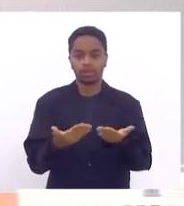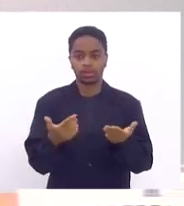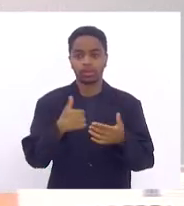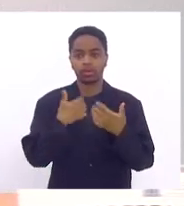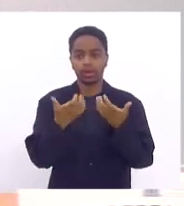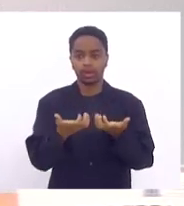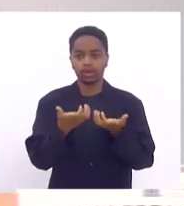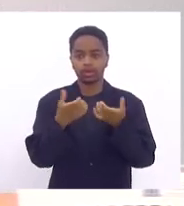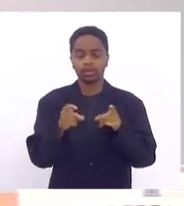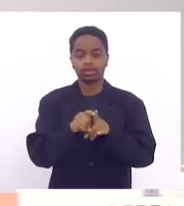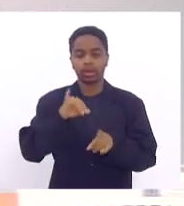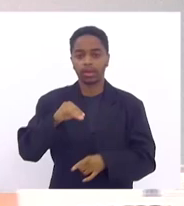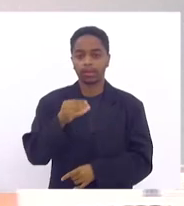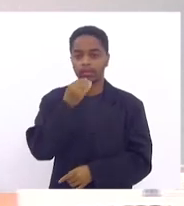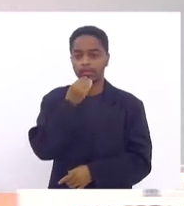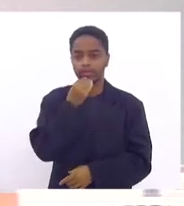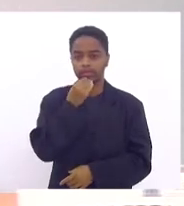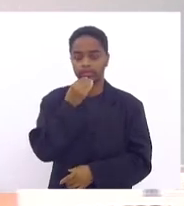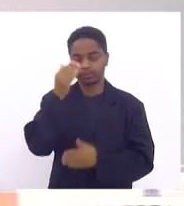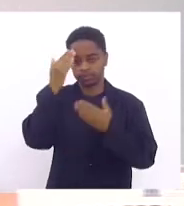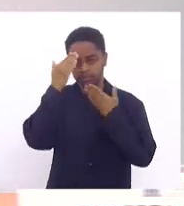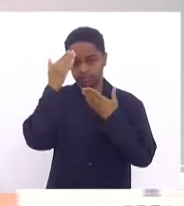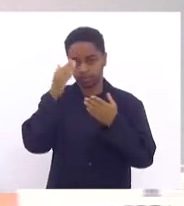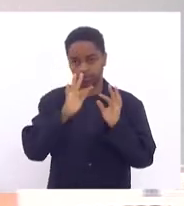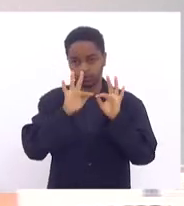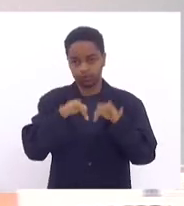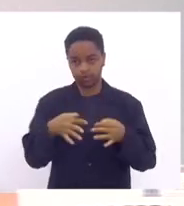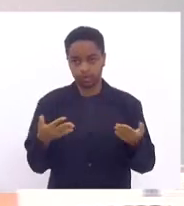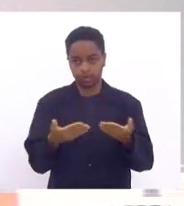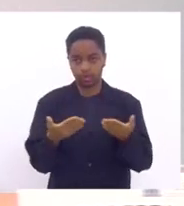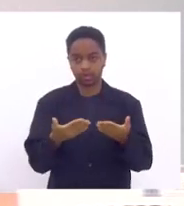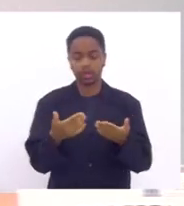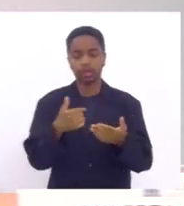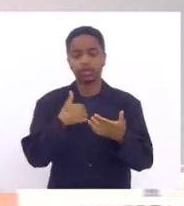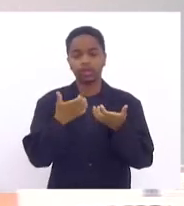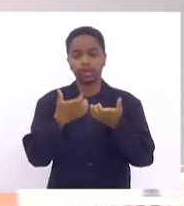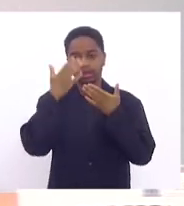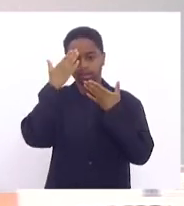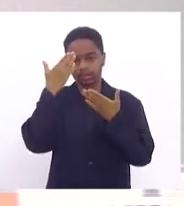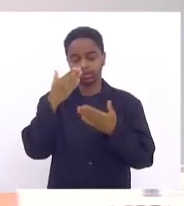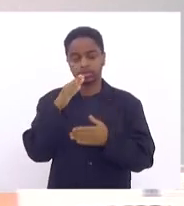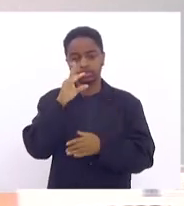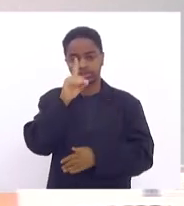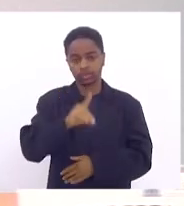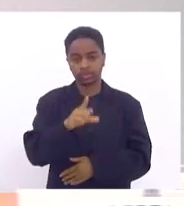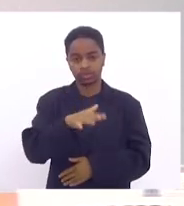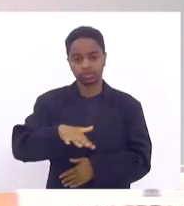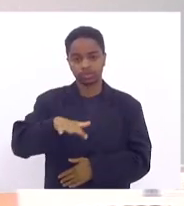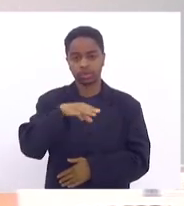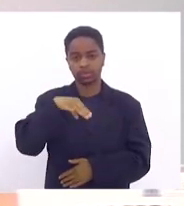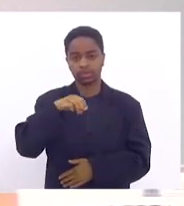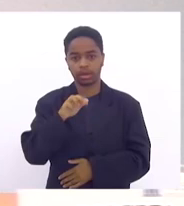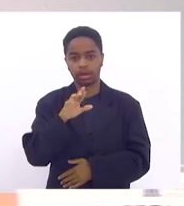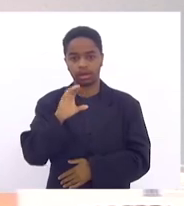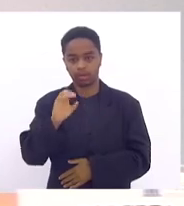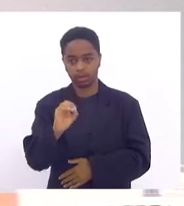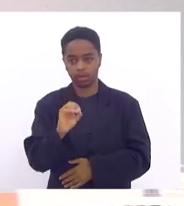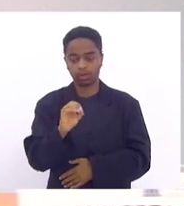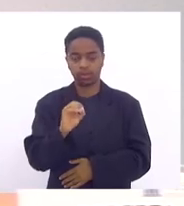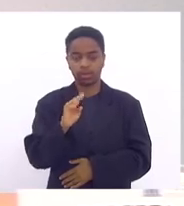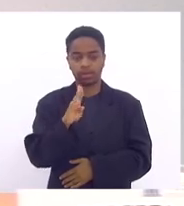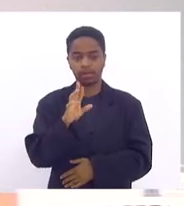gostaria aproveitando também nos agradecimentos finais agradecer ao nosso diretor geral Marco Brito um